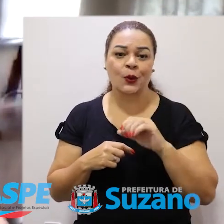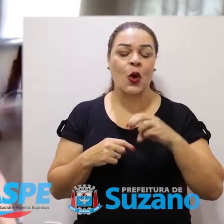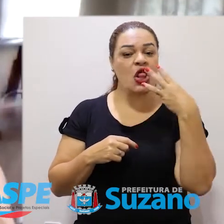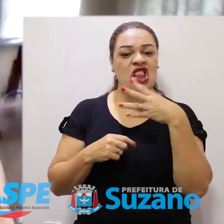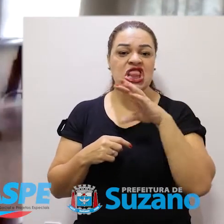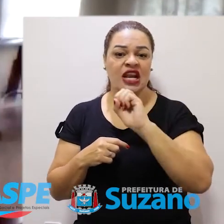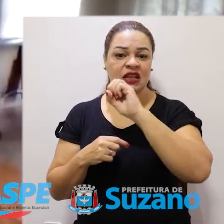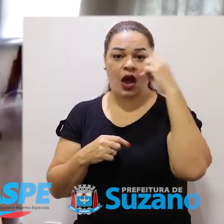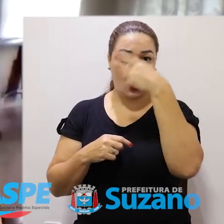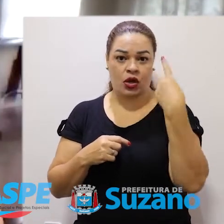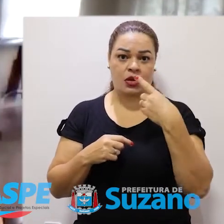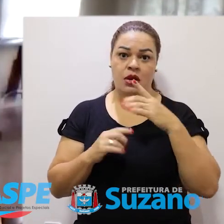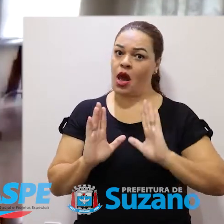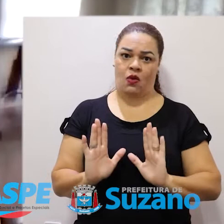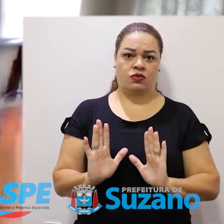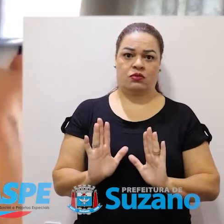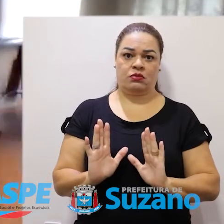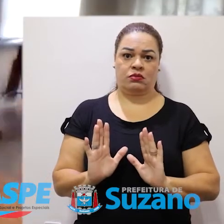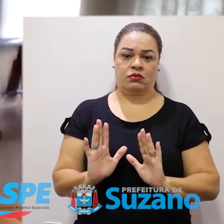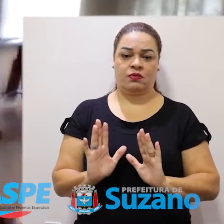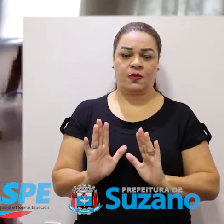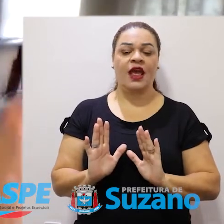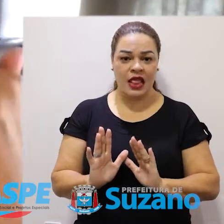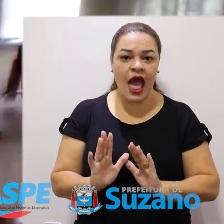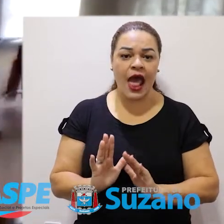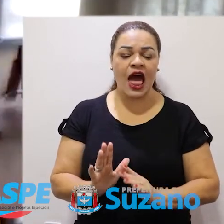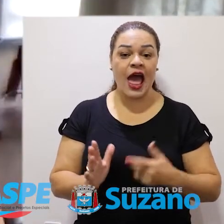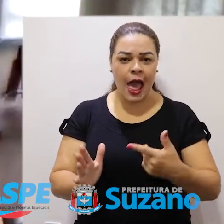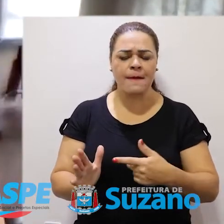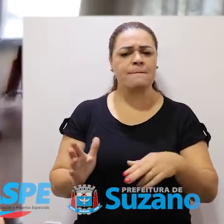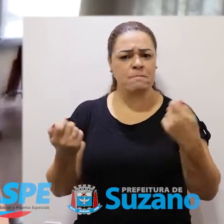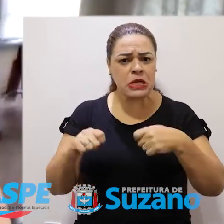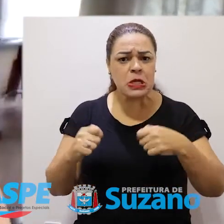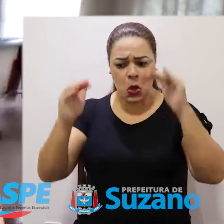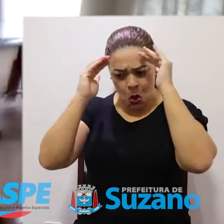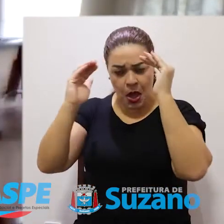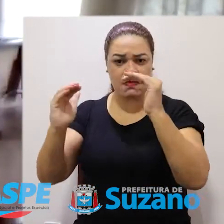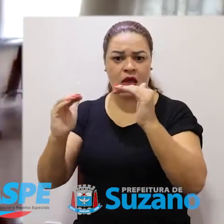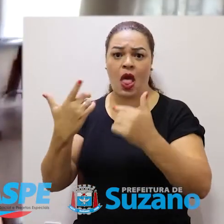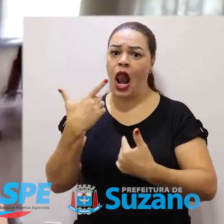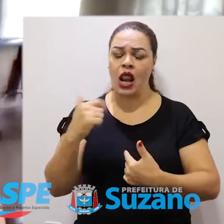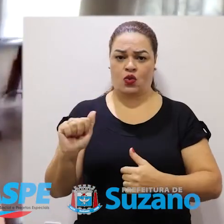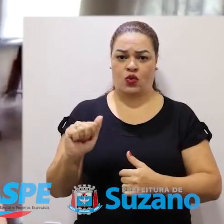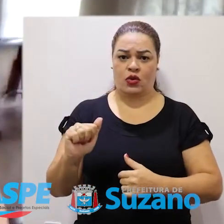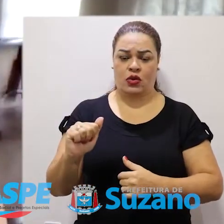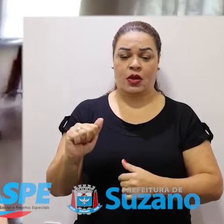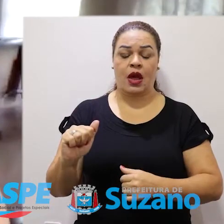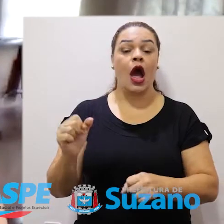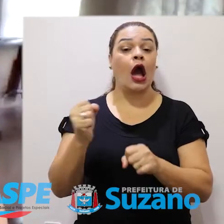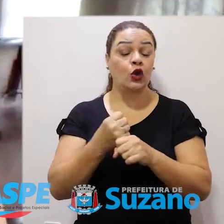de sinais tem status de língua. E ela ganhou esse status de língua em 2002, aqui no